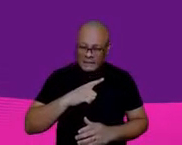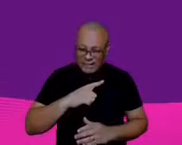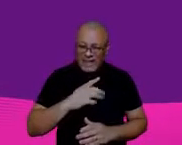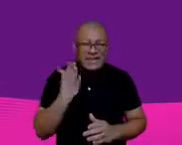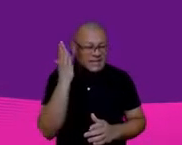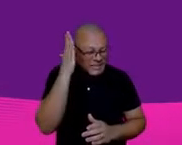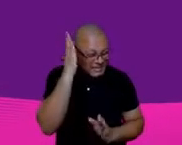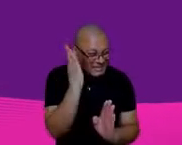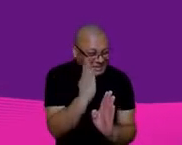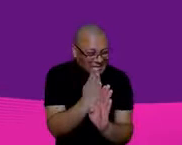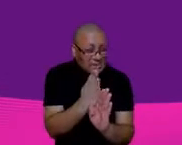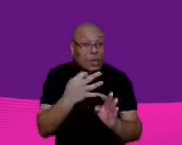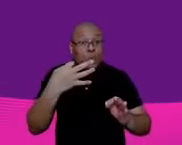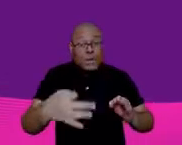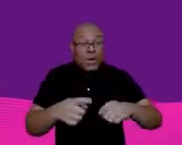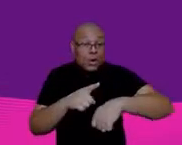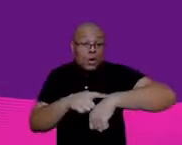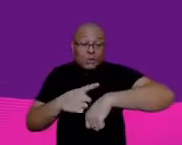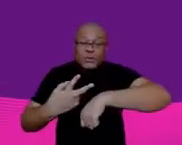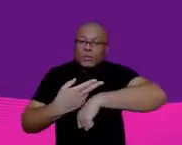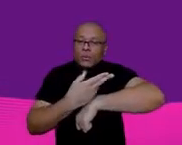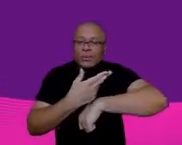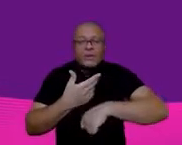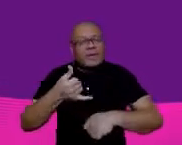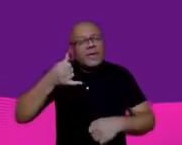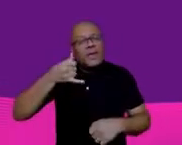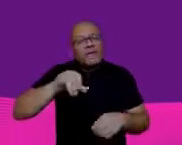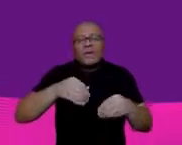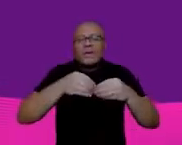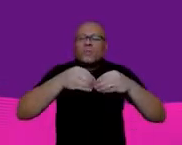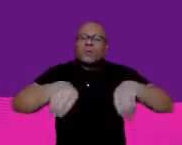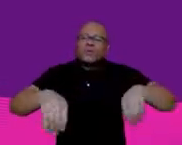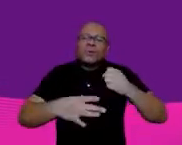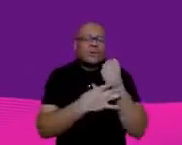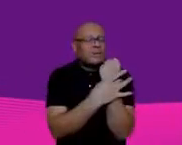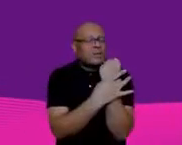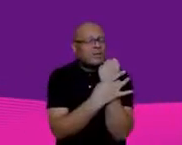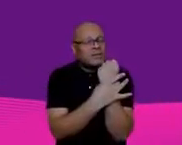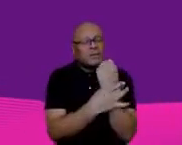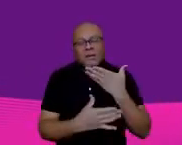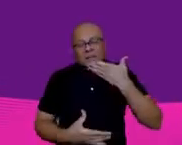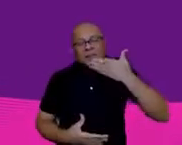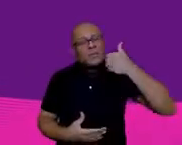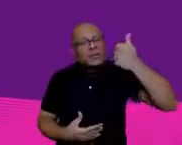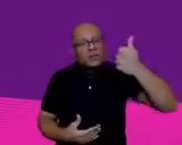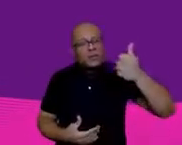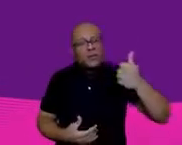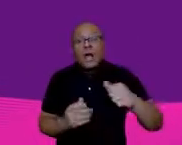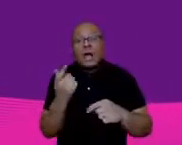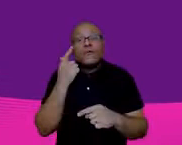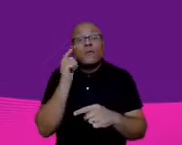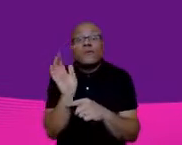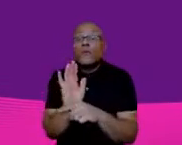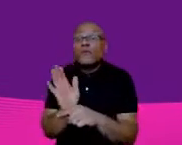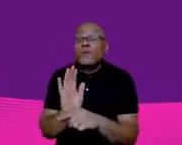reduzido cirúrgico e uma menor radiação, trazendo a segurança que a gente tanto falou. Poderia passar o vídeo, por favor?